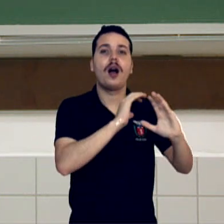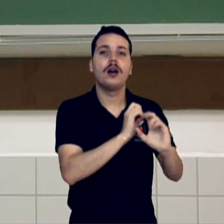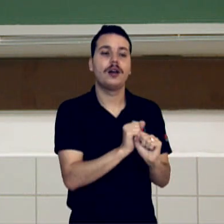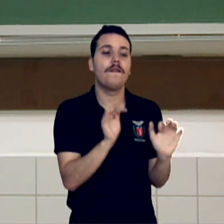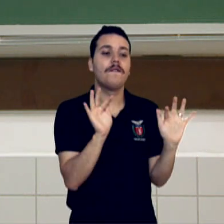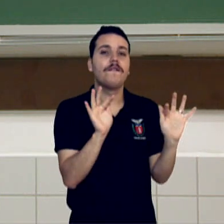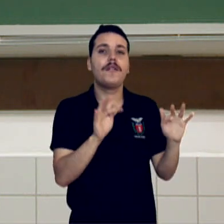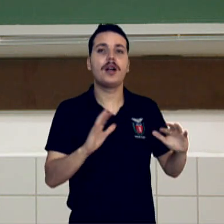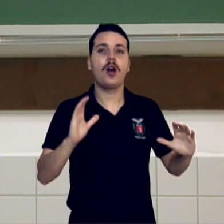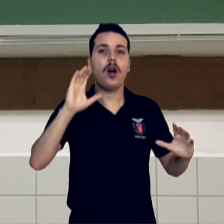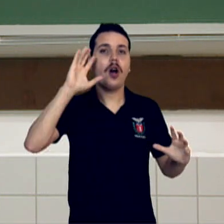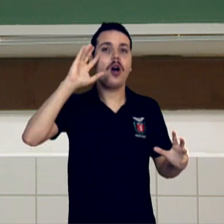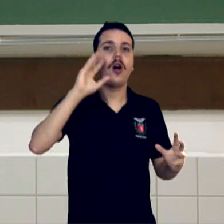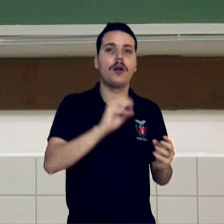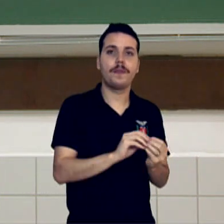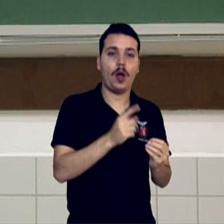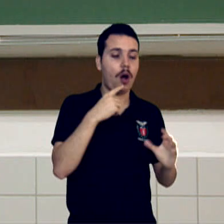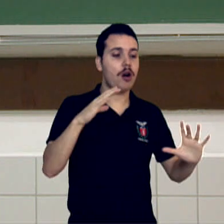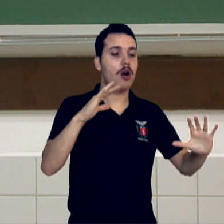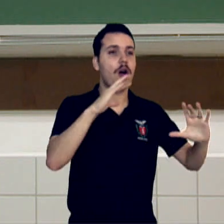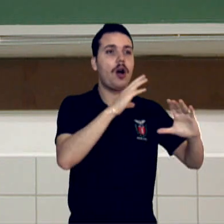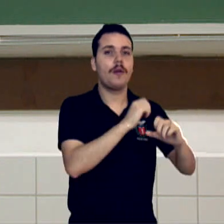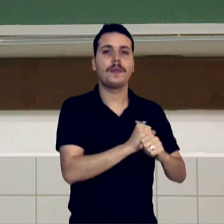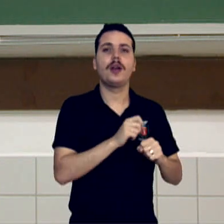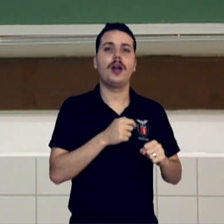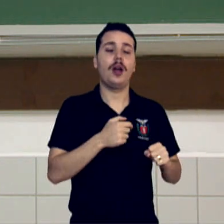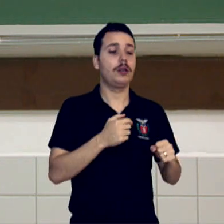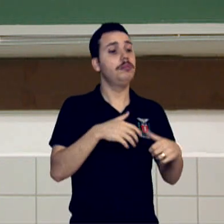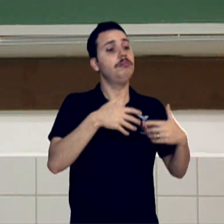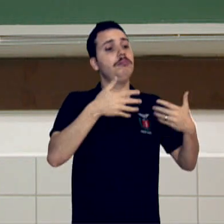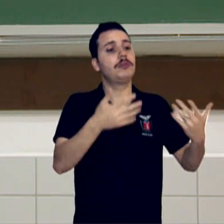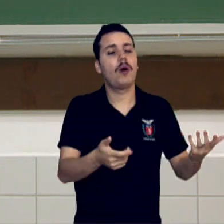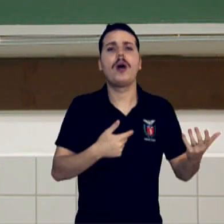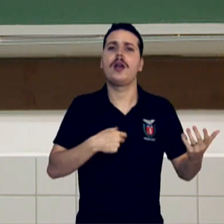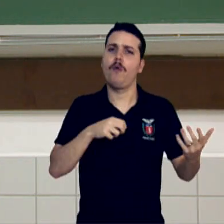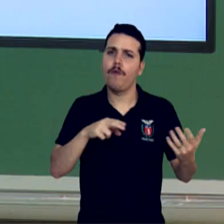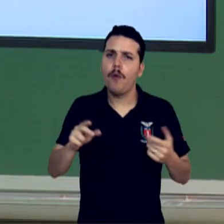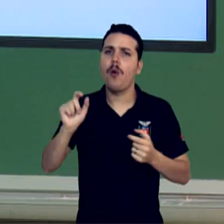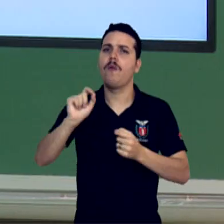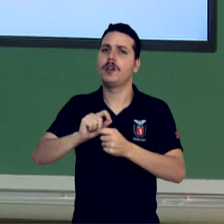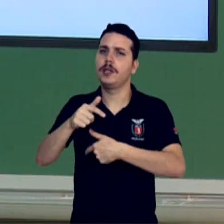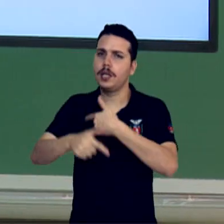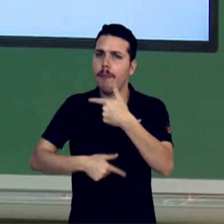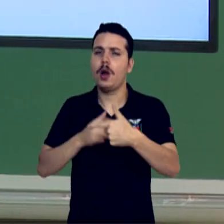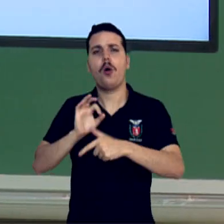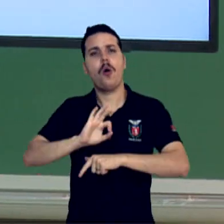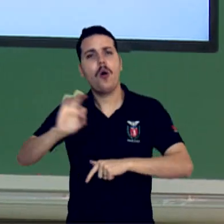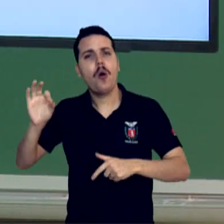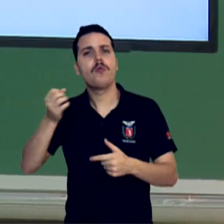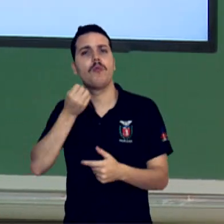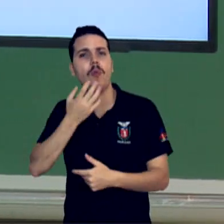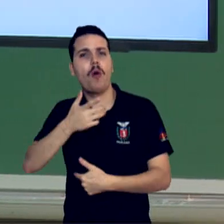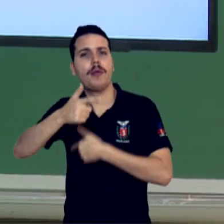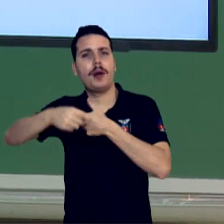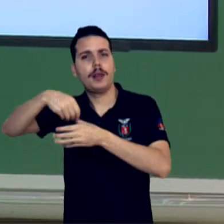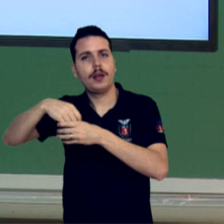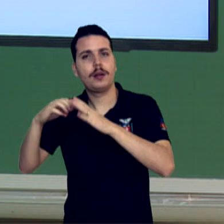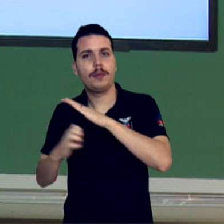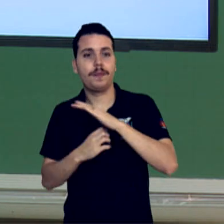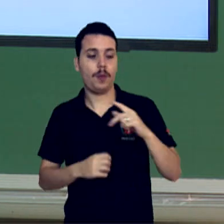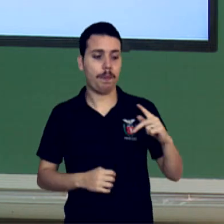que eu vou poder fazer esse trabalho nessa empresa e vai ser ótimo, vai ser muito bom. Então, o